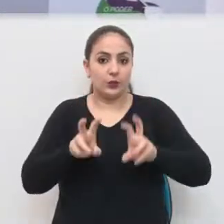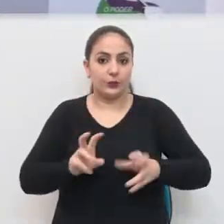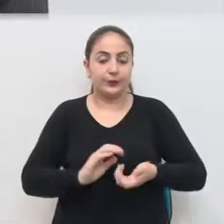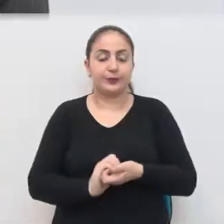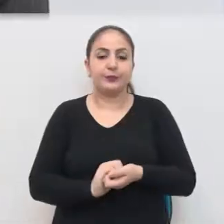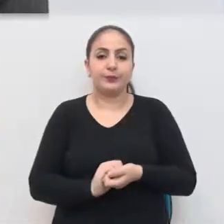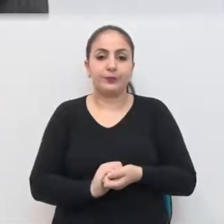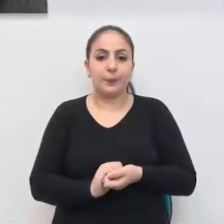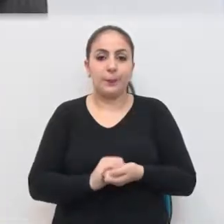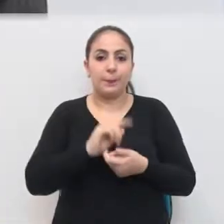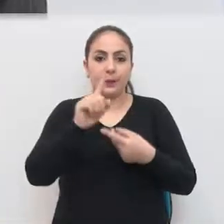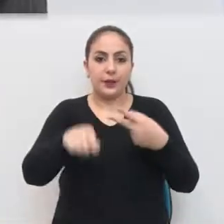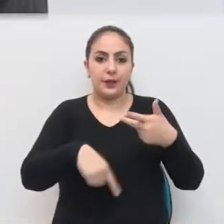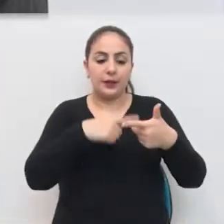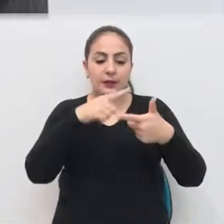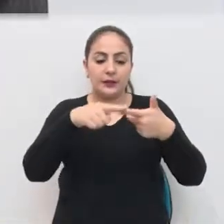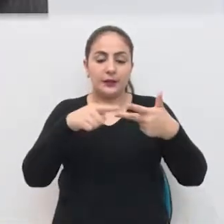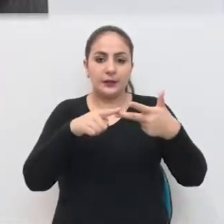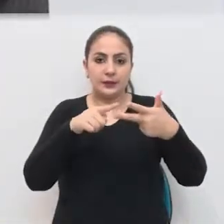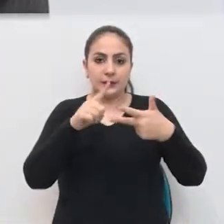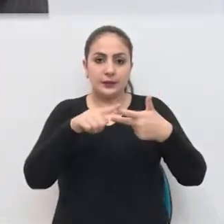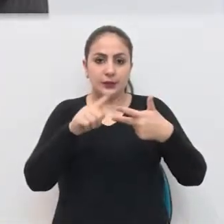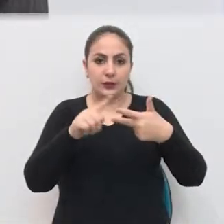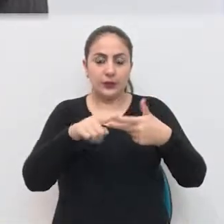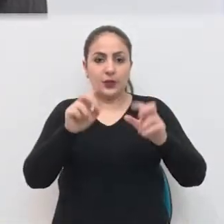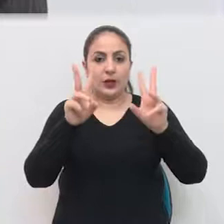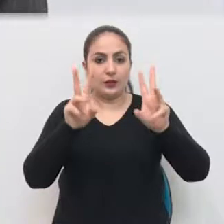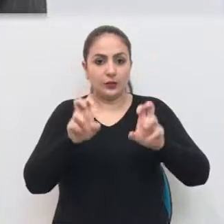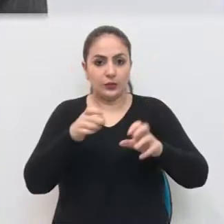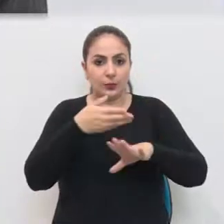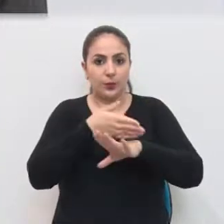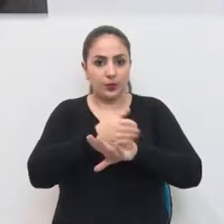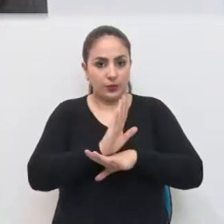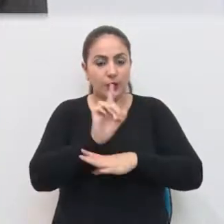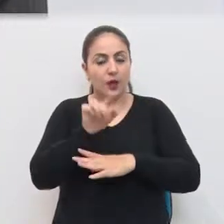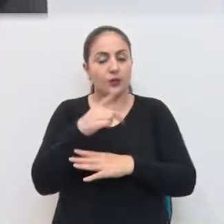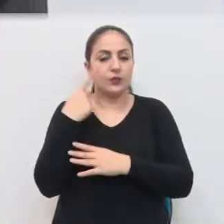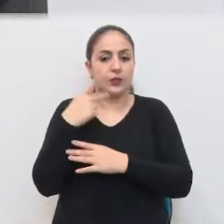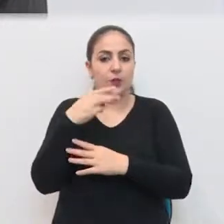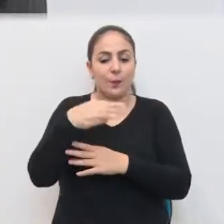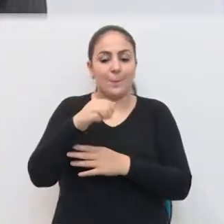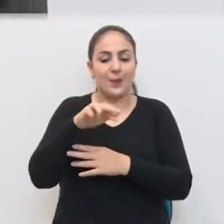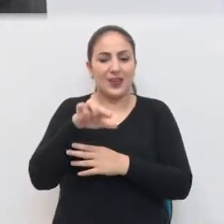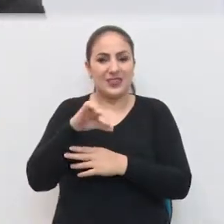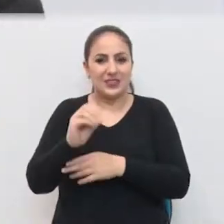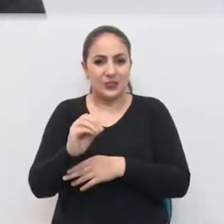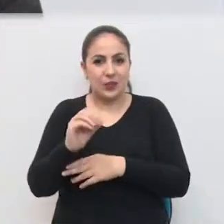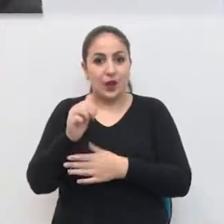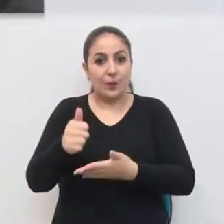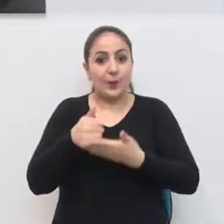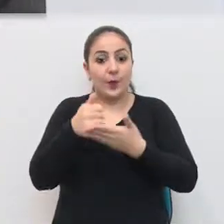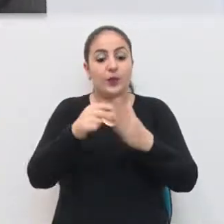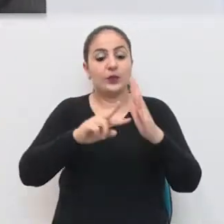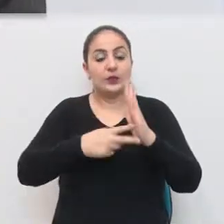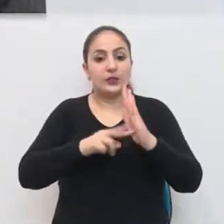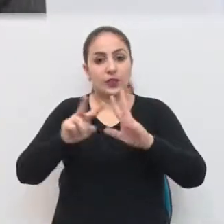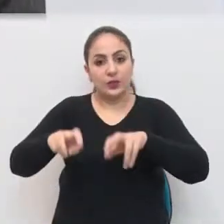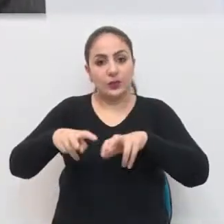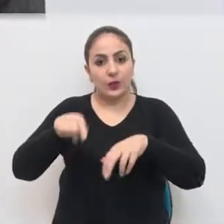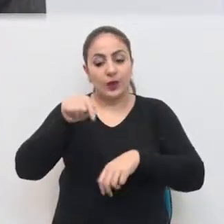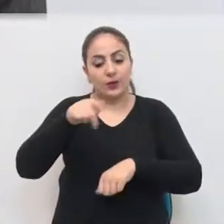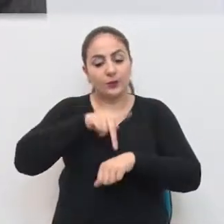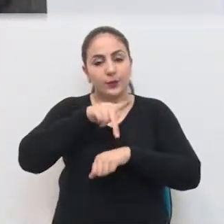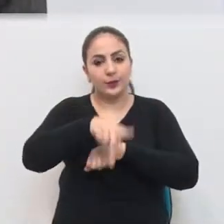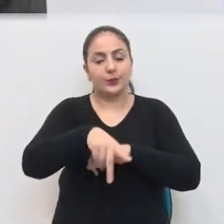os temas. A segunda matéria aprovada por unanimidade era do vereador Márcio Patucci e apoia o Sindicato